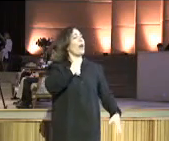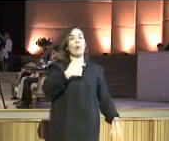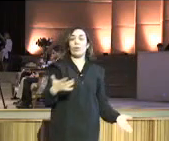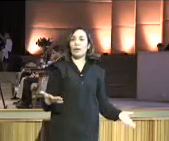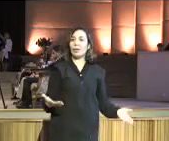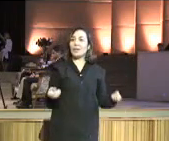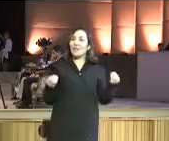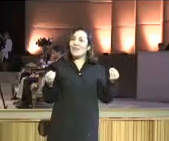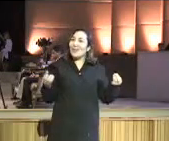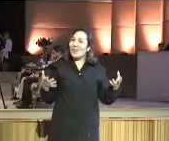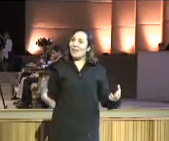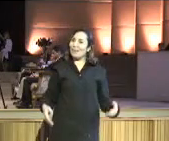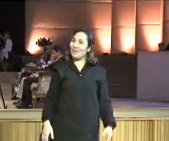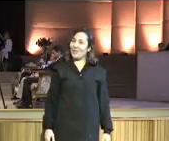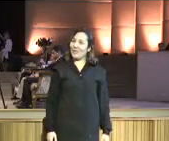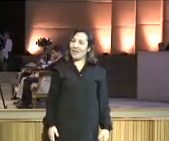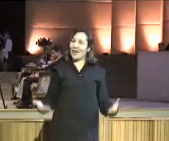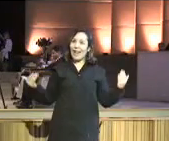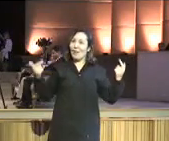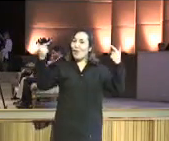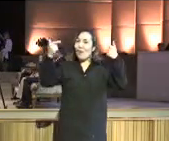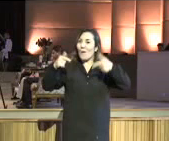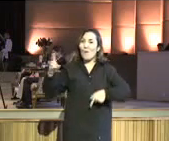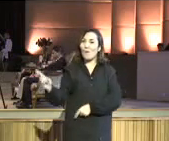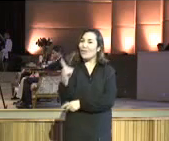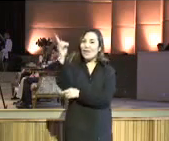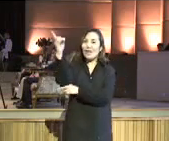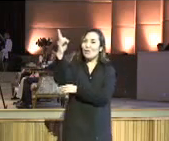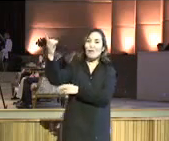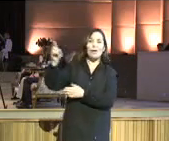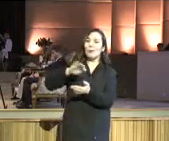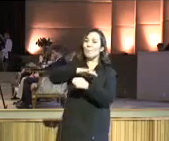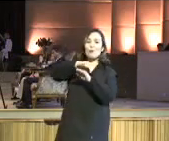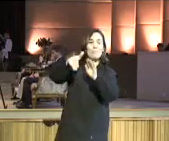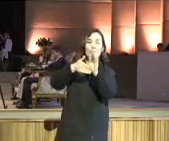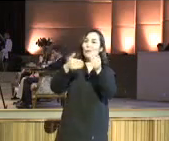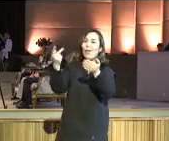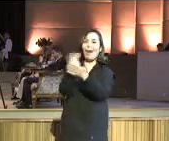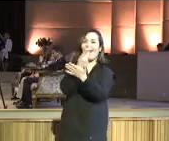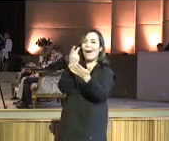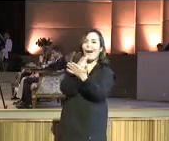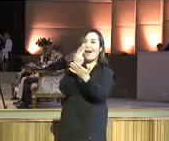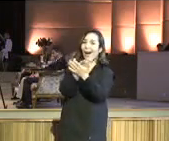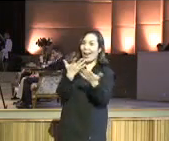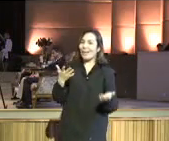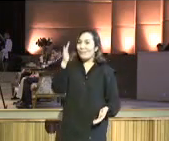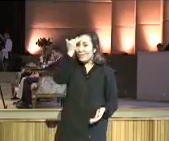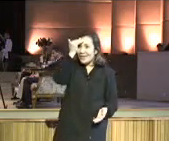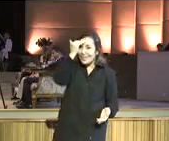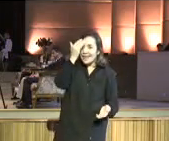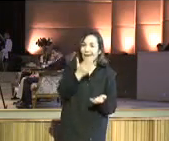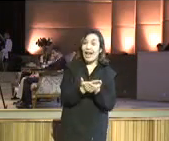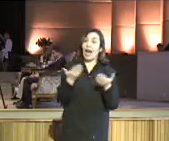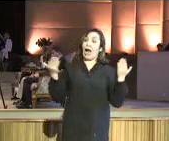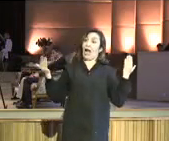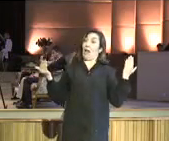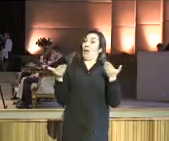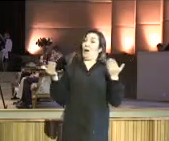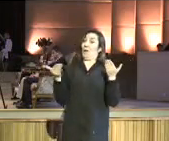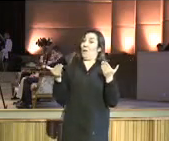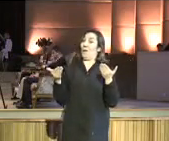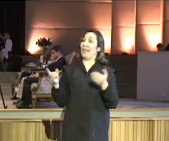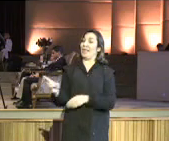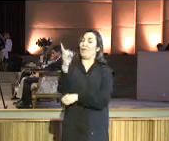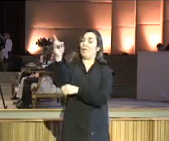havia mais volta para essa revolução, Absalão deveria montar uma tenda, não é, de frente